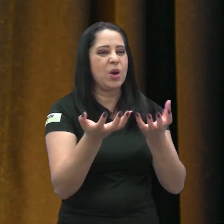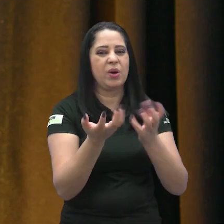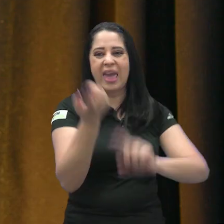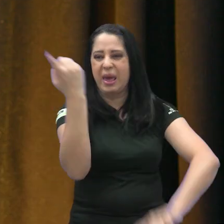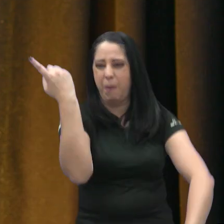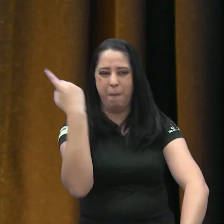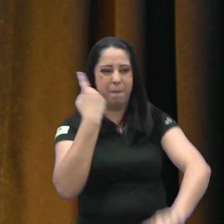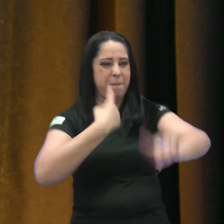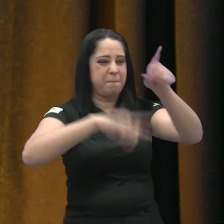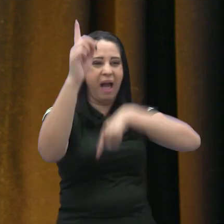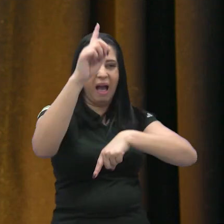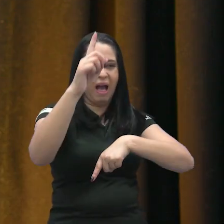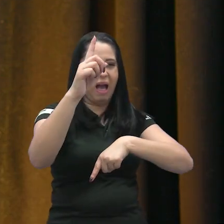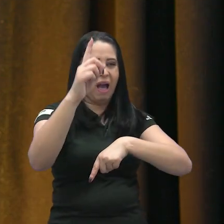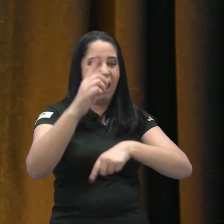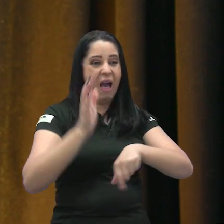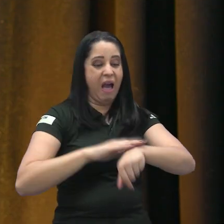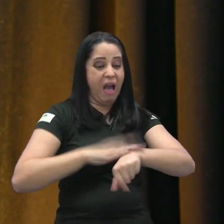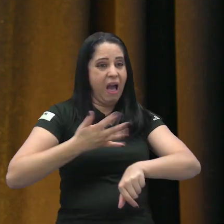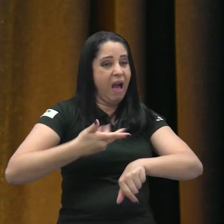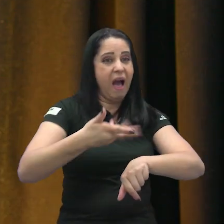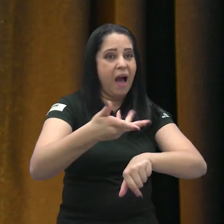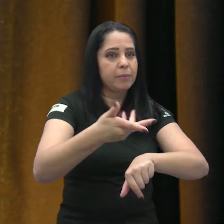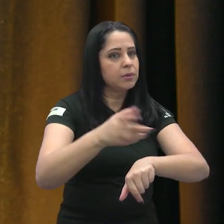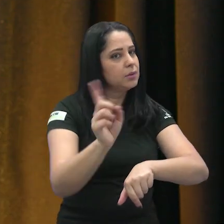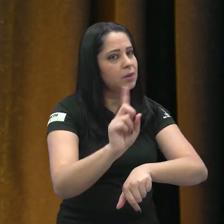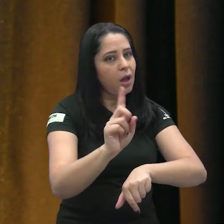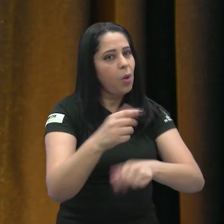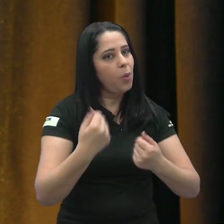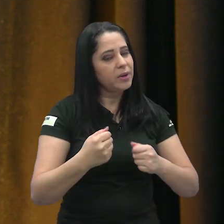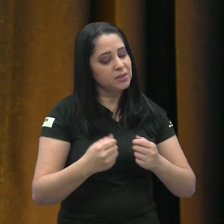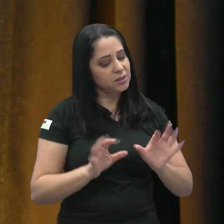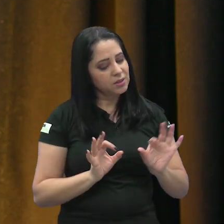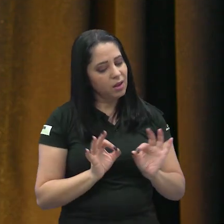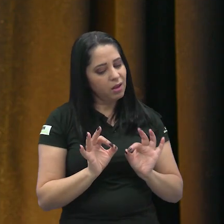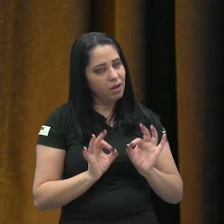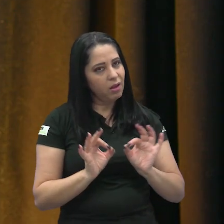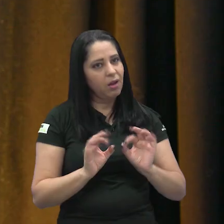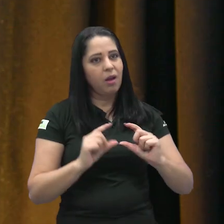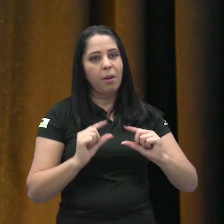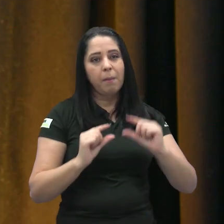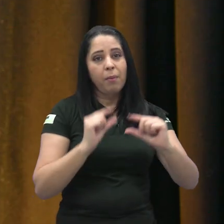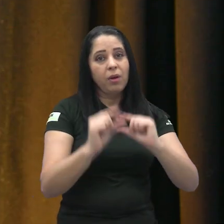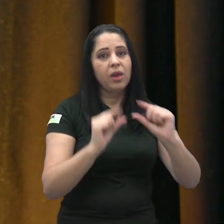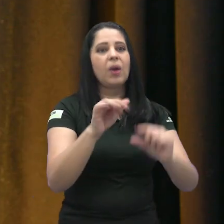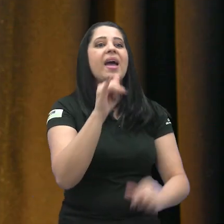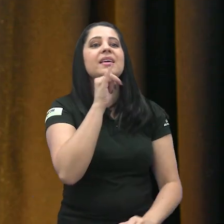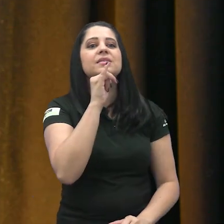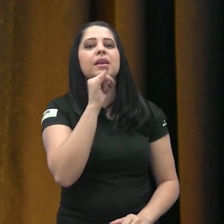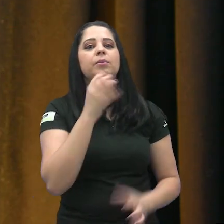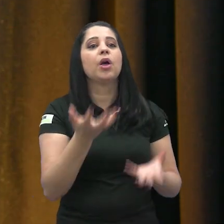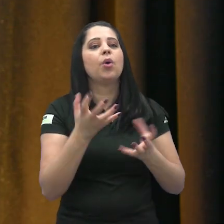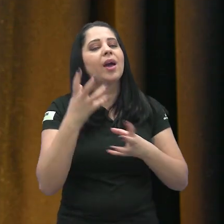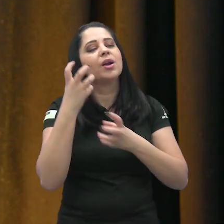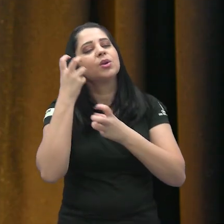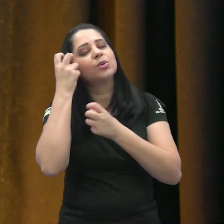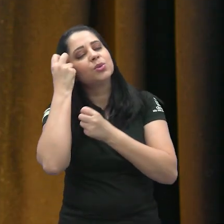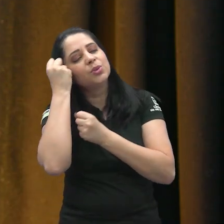fazer grandes planejamentos, tem que começar com pequenos planejamentos. Olha, quero dormir